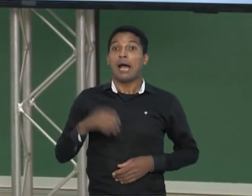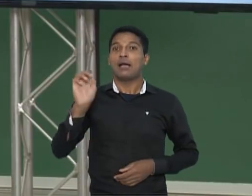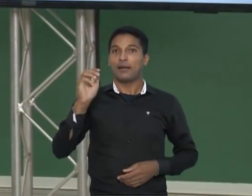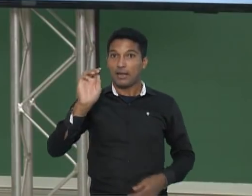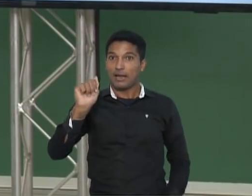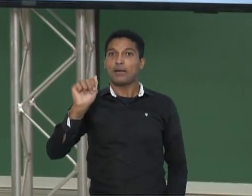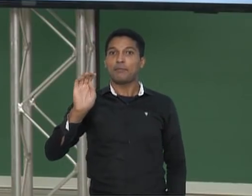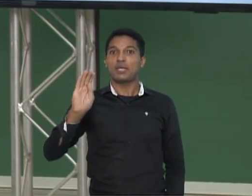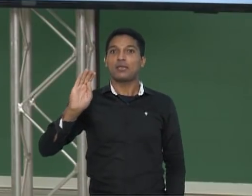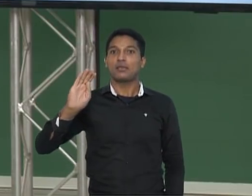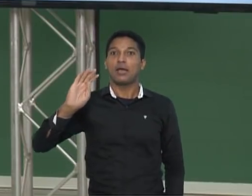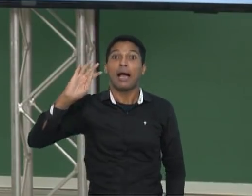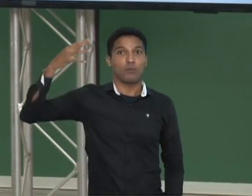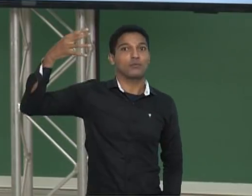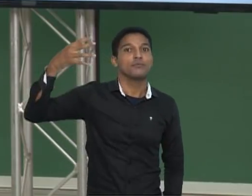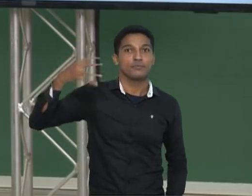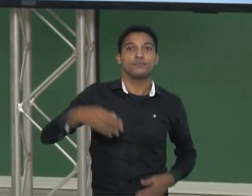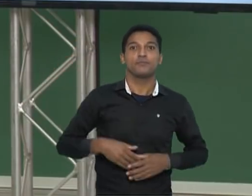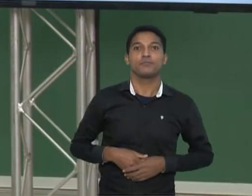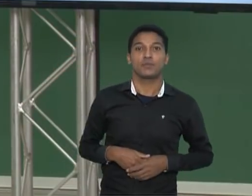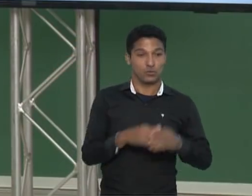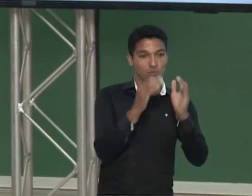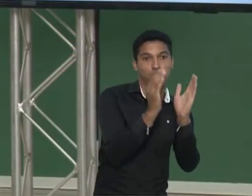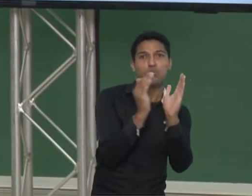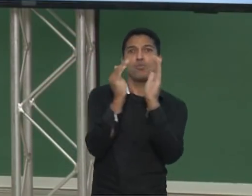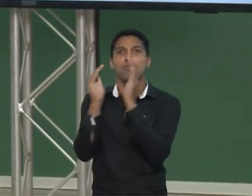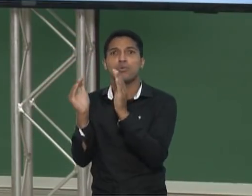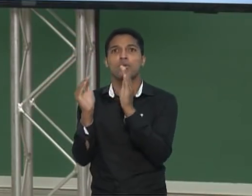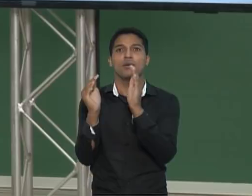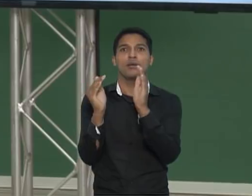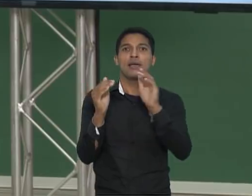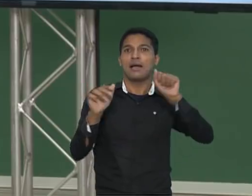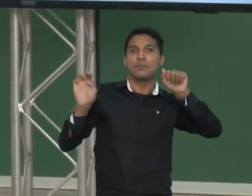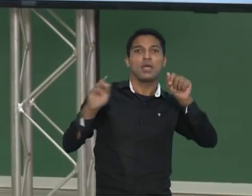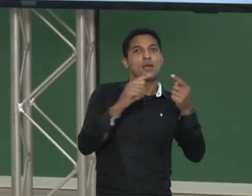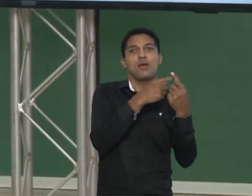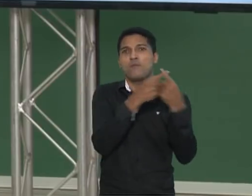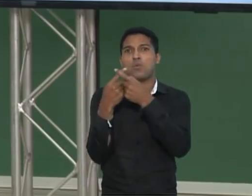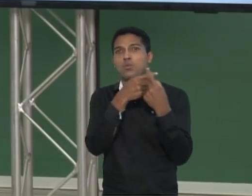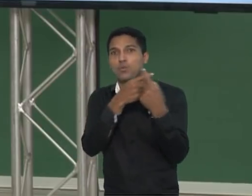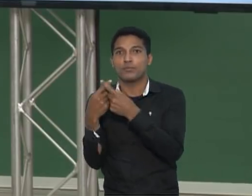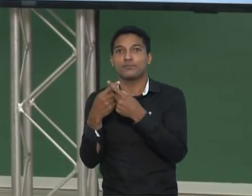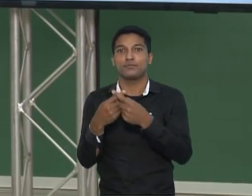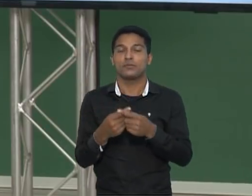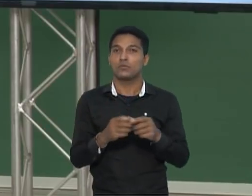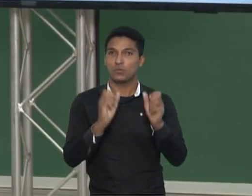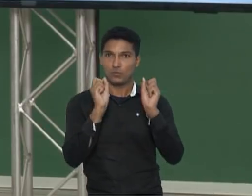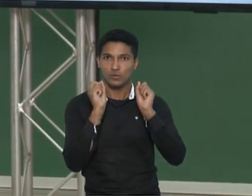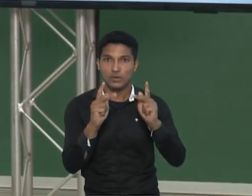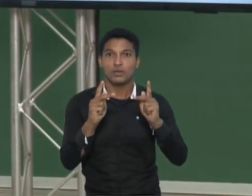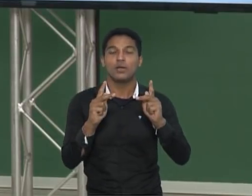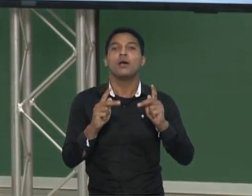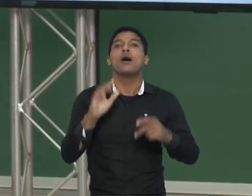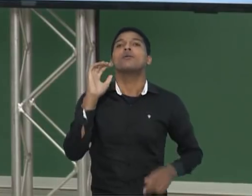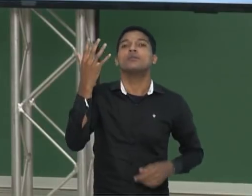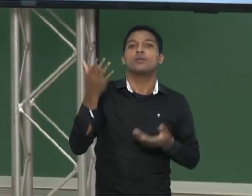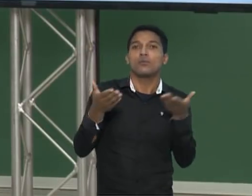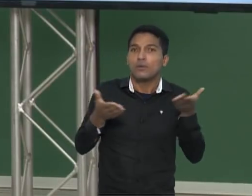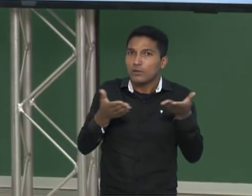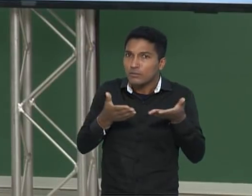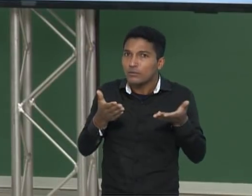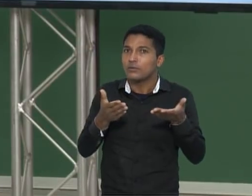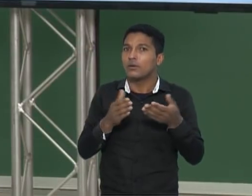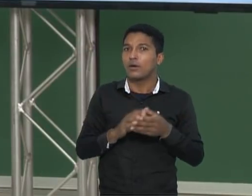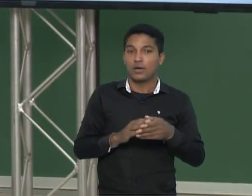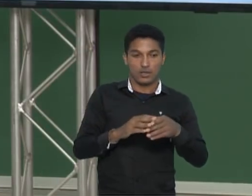os outros do outro parênteses, certo? Bom, o que aconteceu agora? Nós somamos os termos semelhantes. A